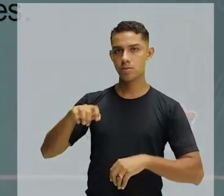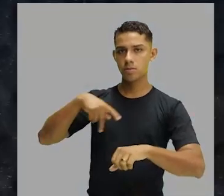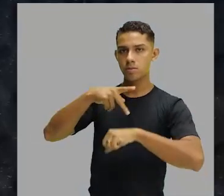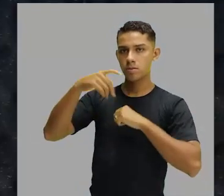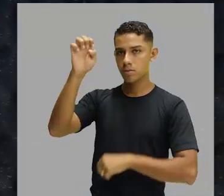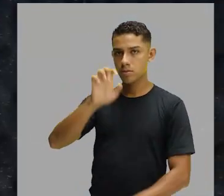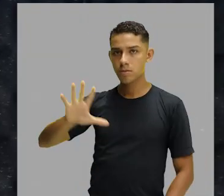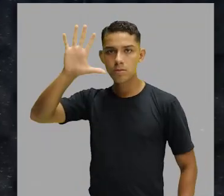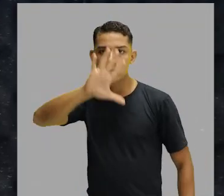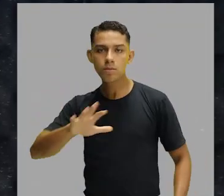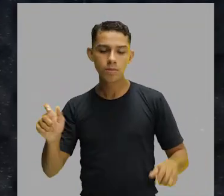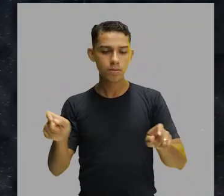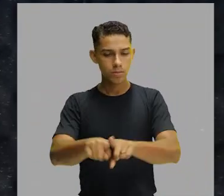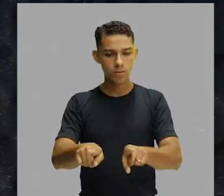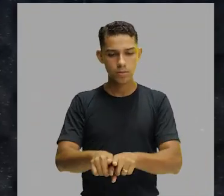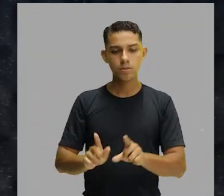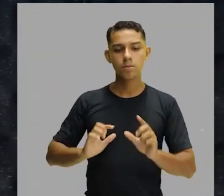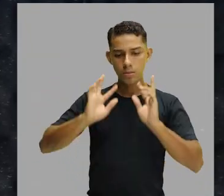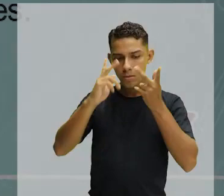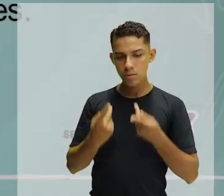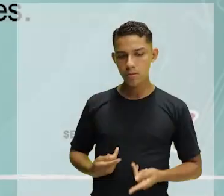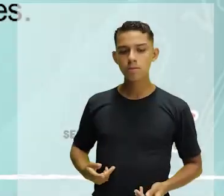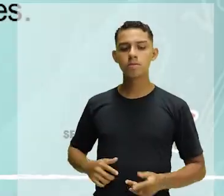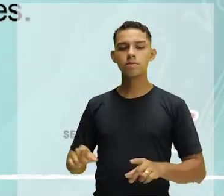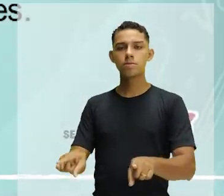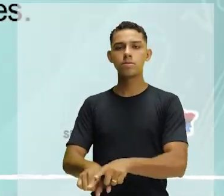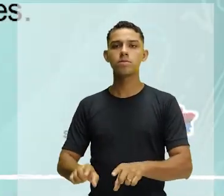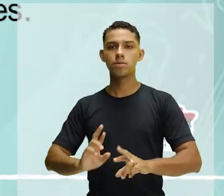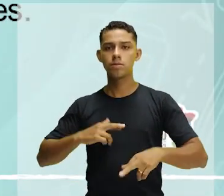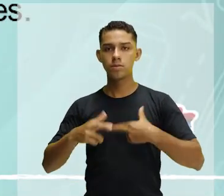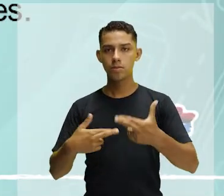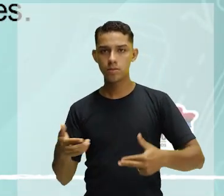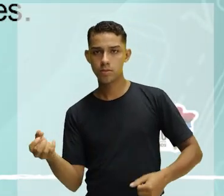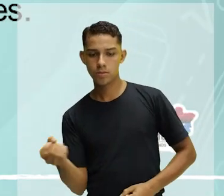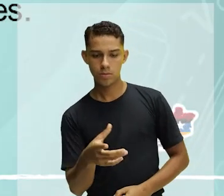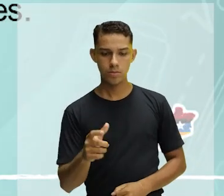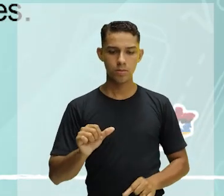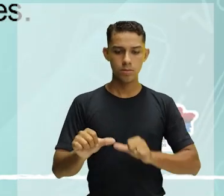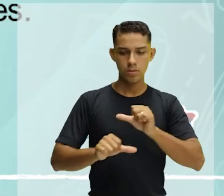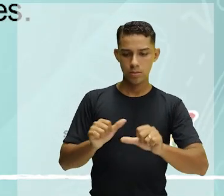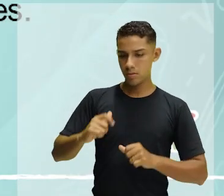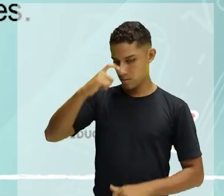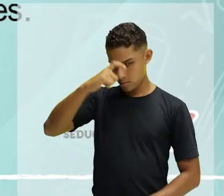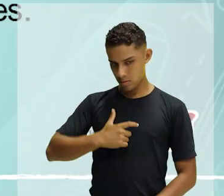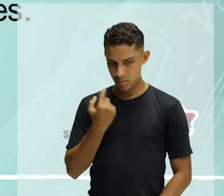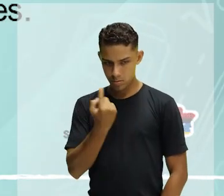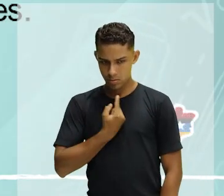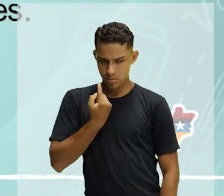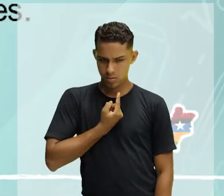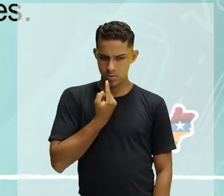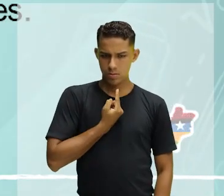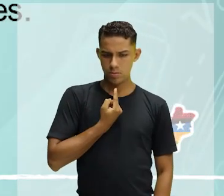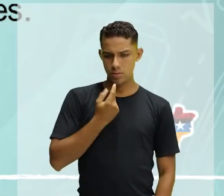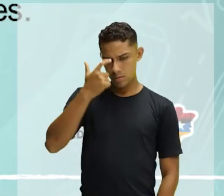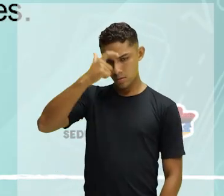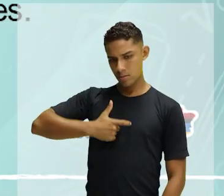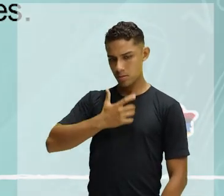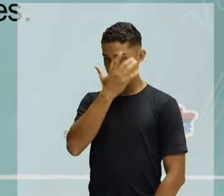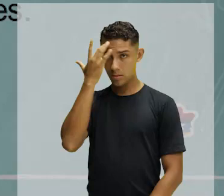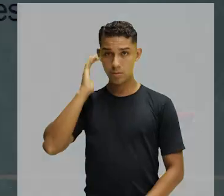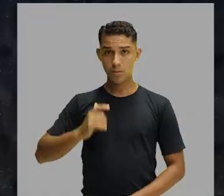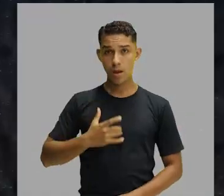E o humanismo renascentista trouxe à tona questões relacionadas com a individualidade, do ser humano, bem como de suas